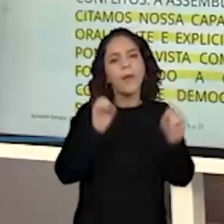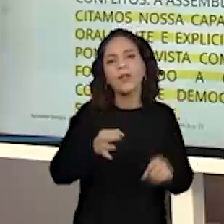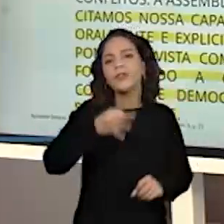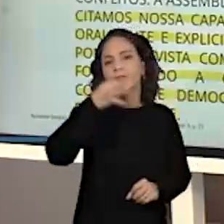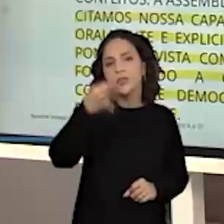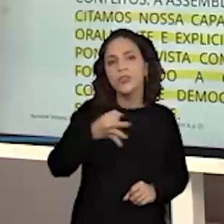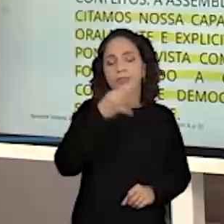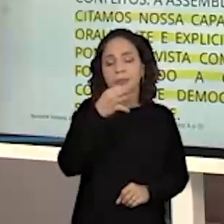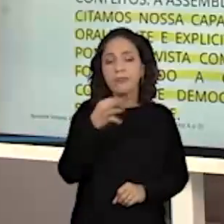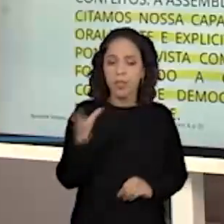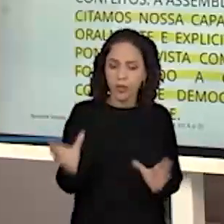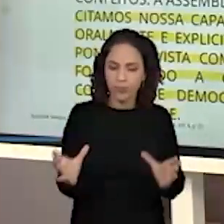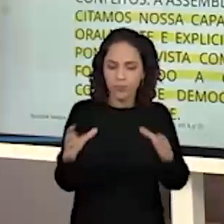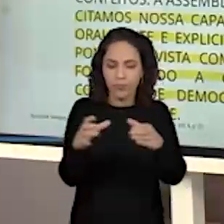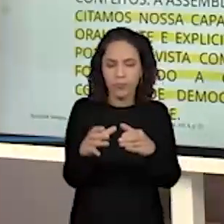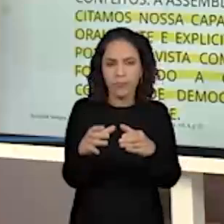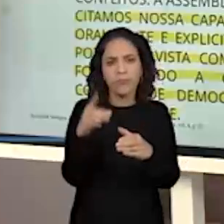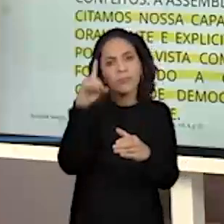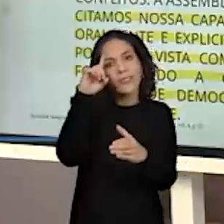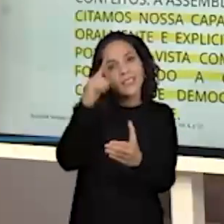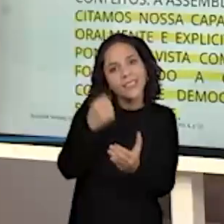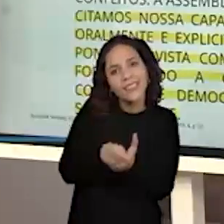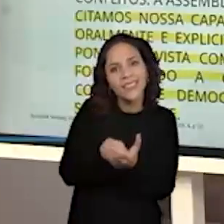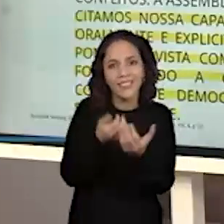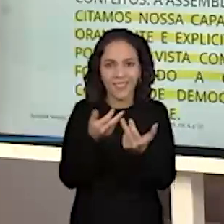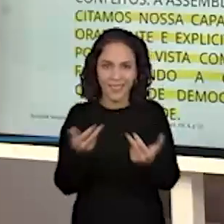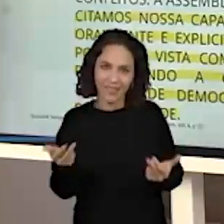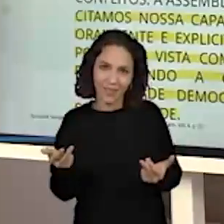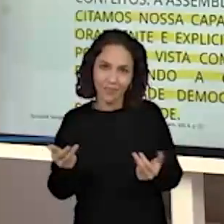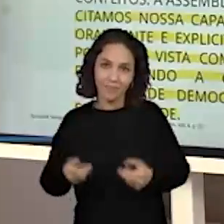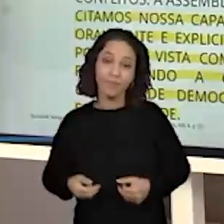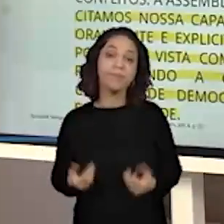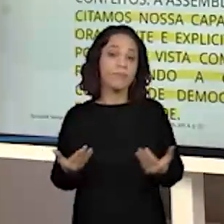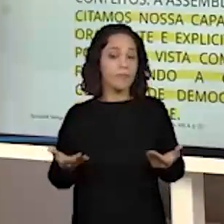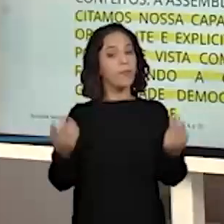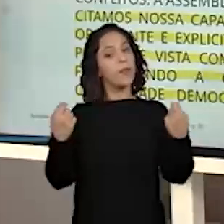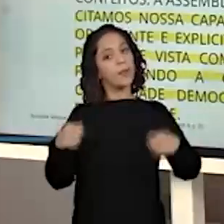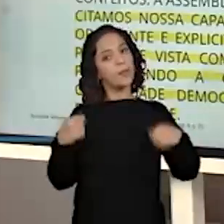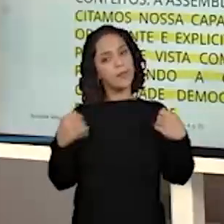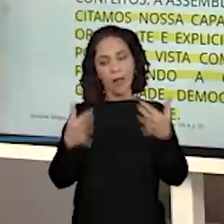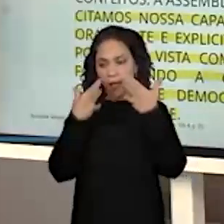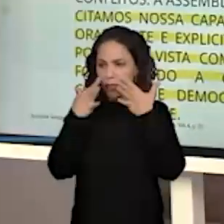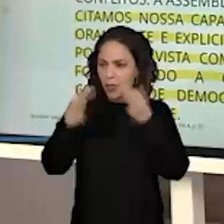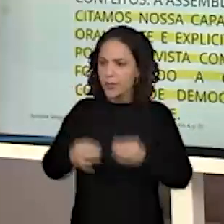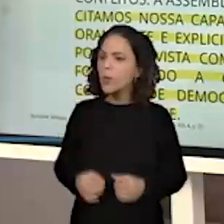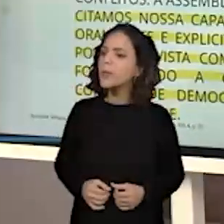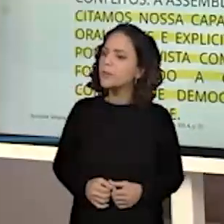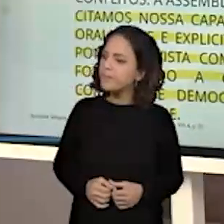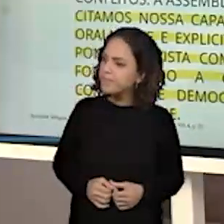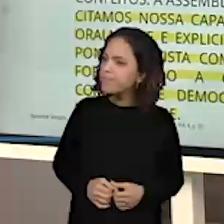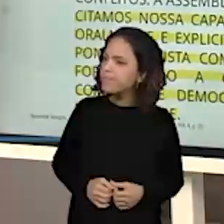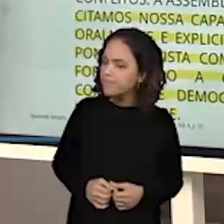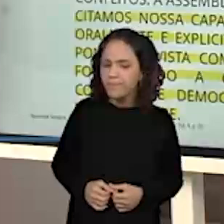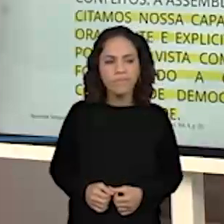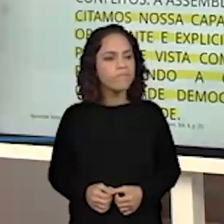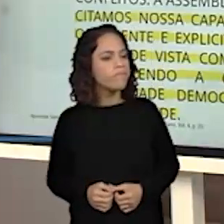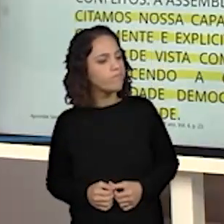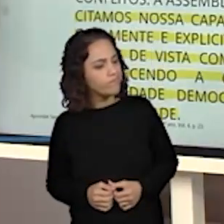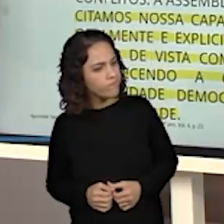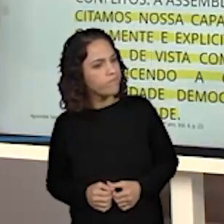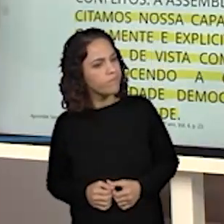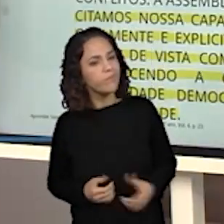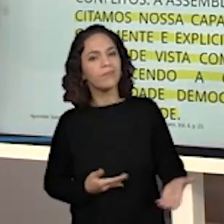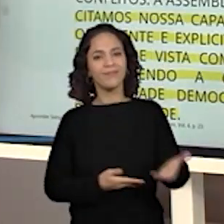de decisões. Então, para que isso aconteça, é preciso ouvir e é preciso que haja